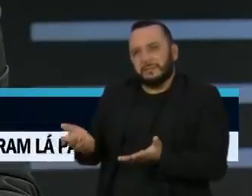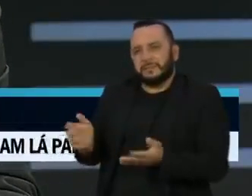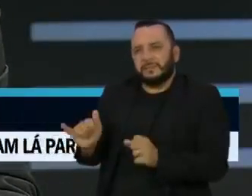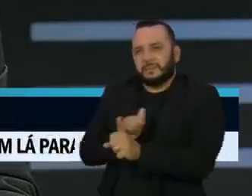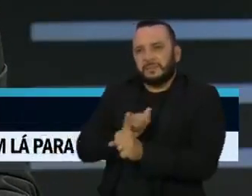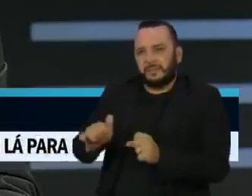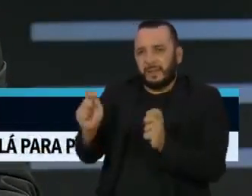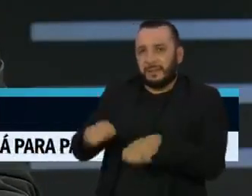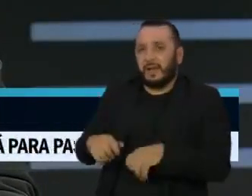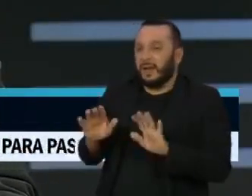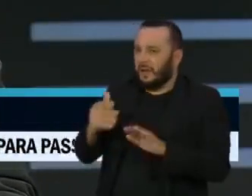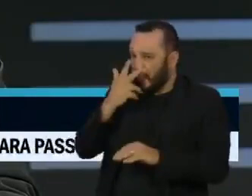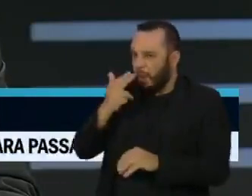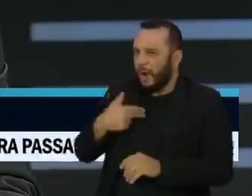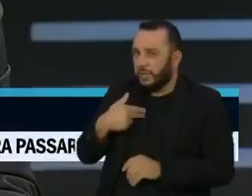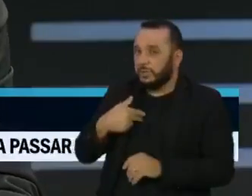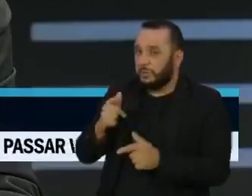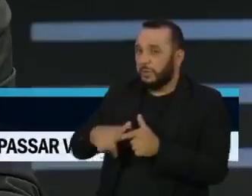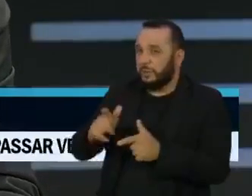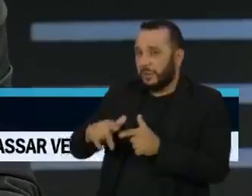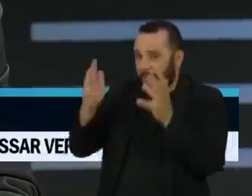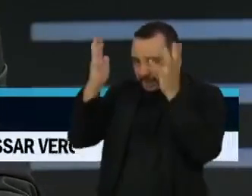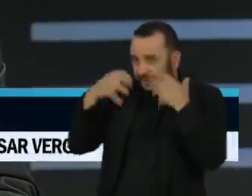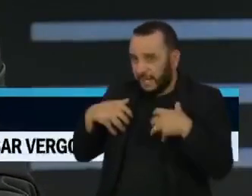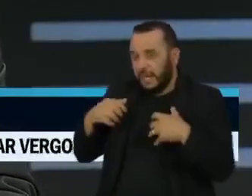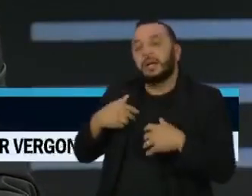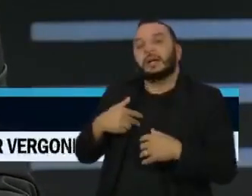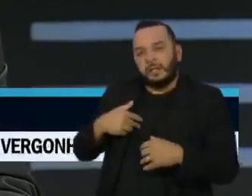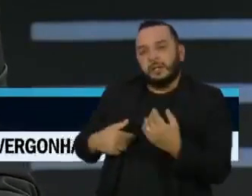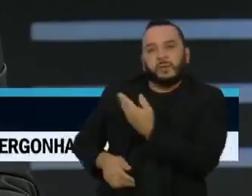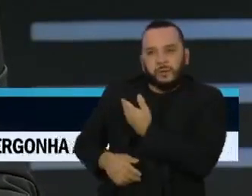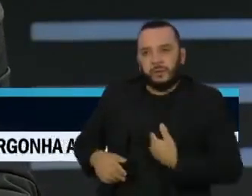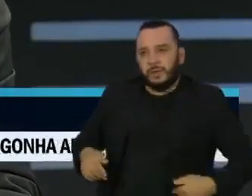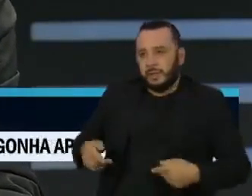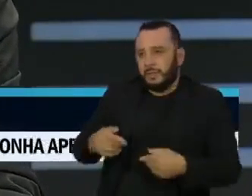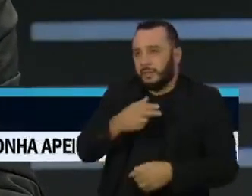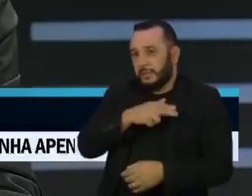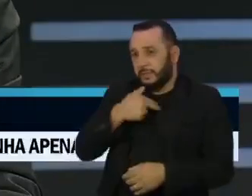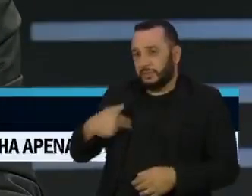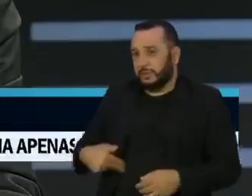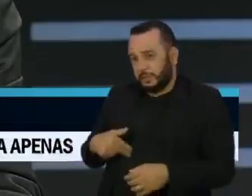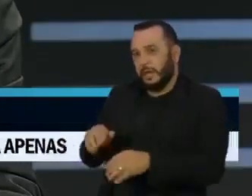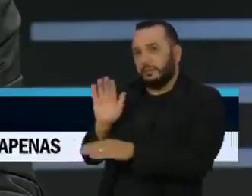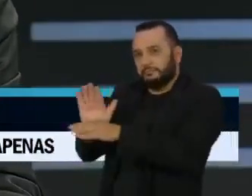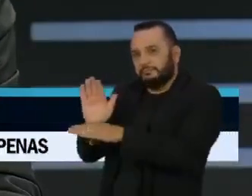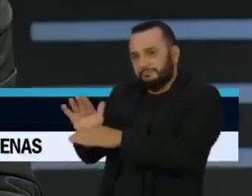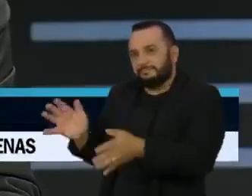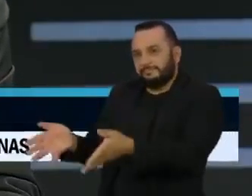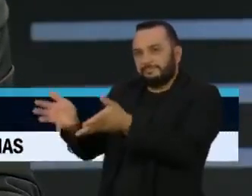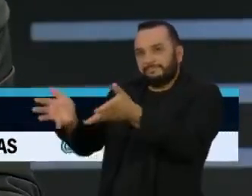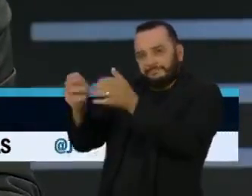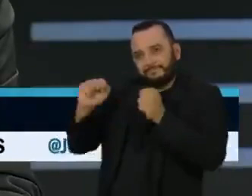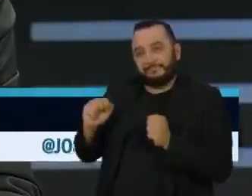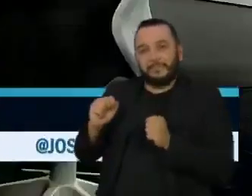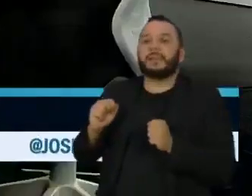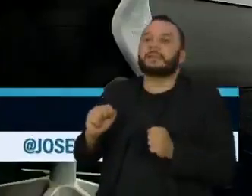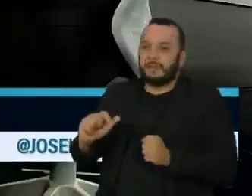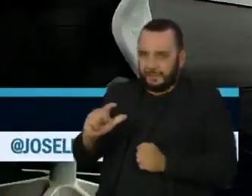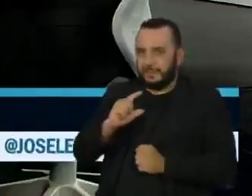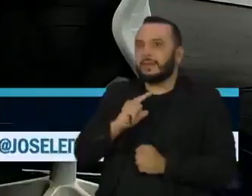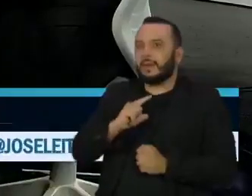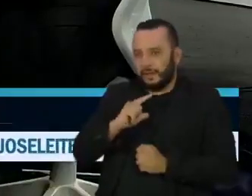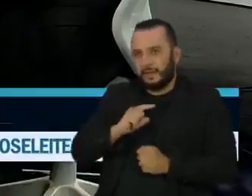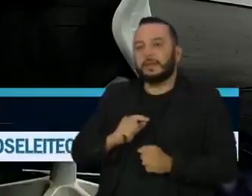estado chinês não se a coisa for série estado chinês não vai deixar e muito longe Ele estão de olho o caso notícias de hoje é que